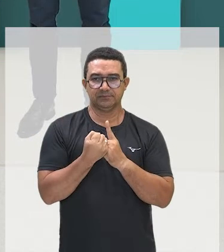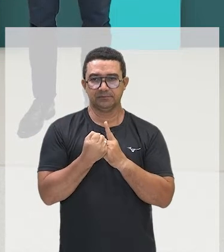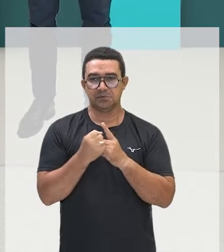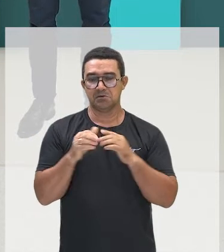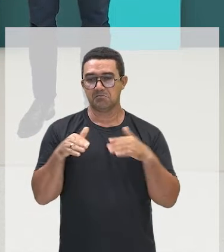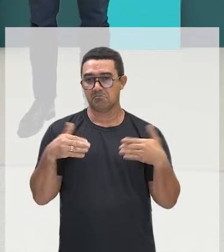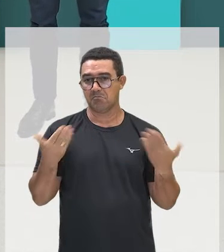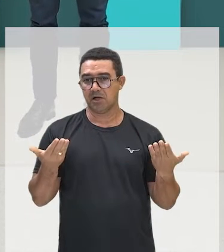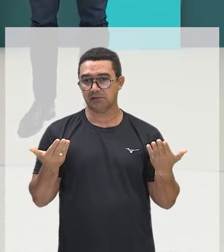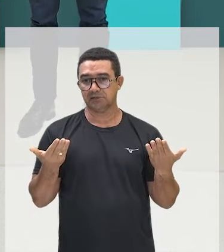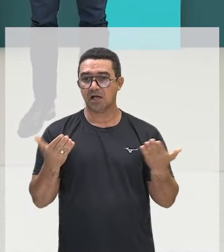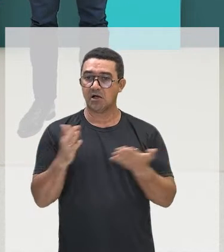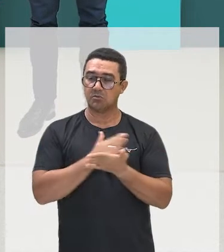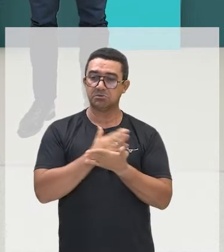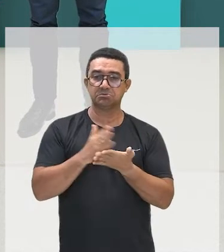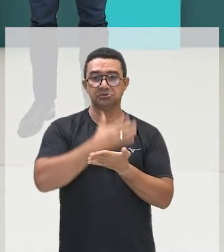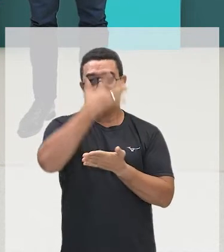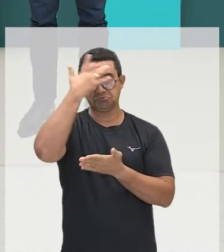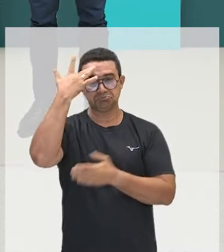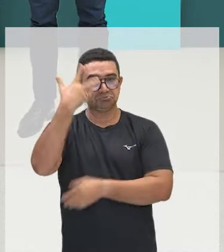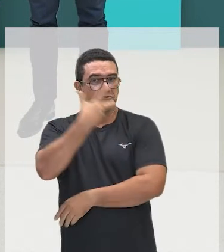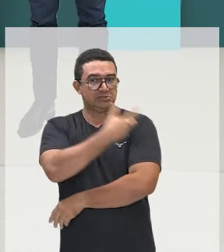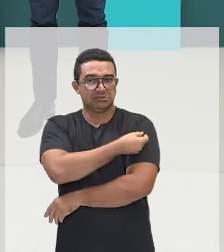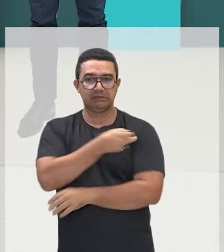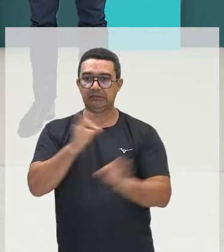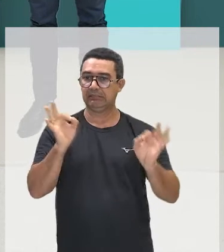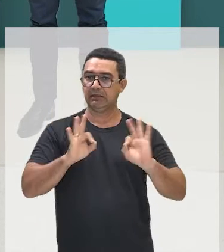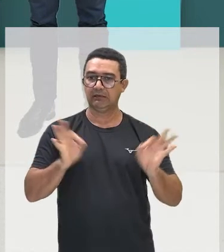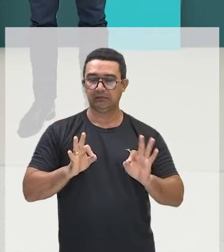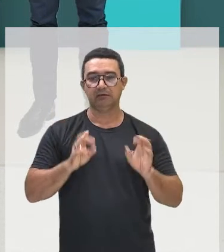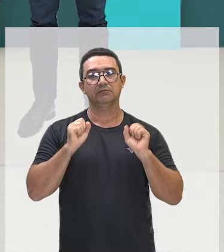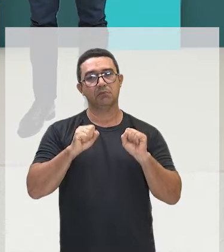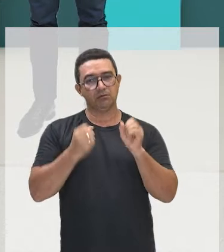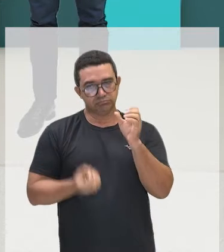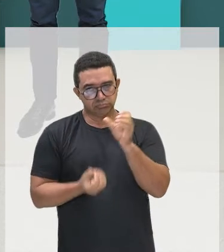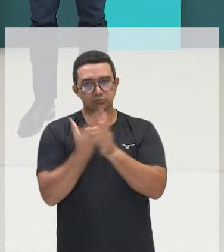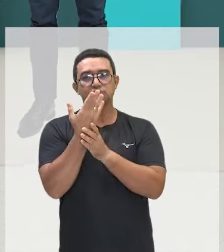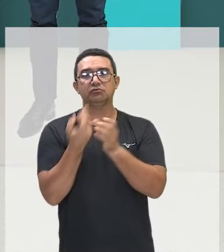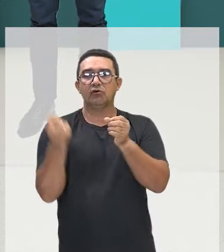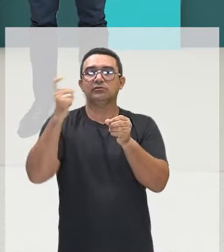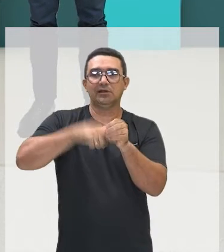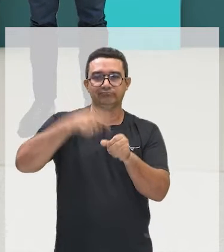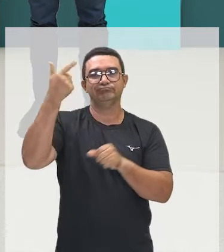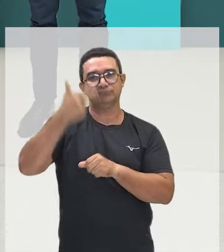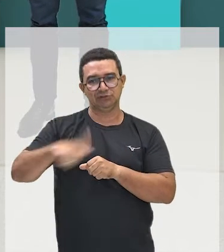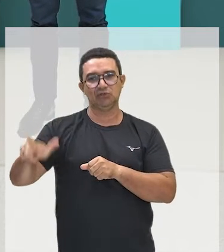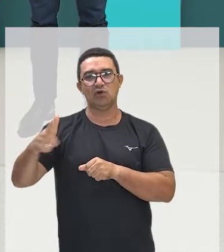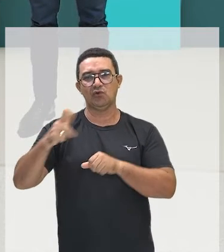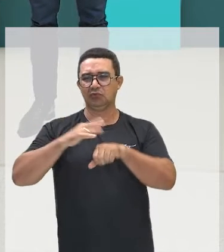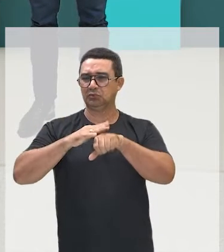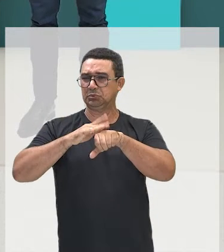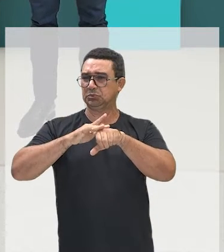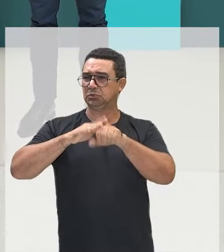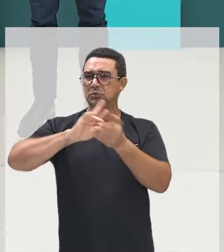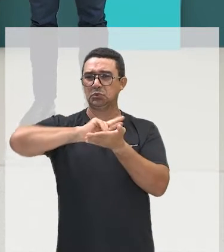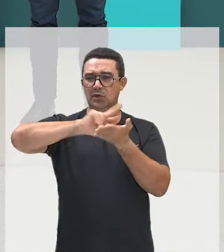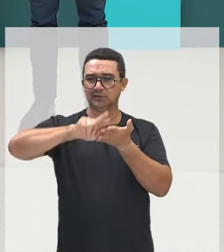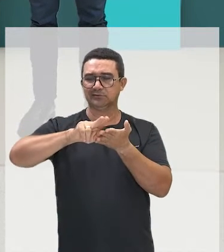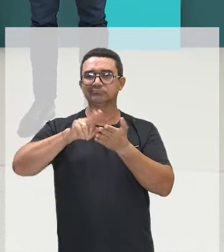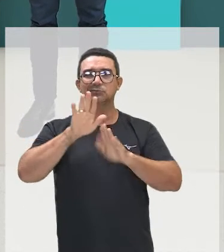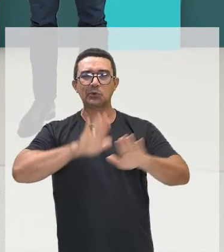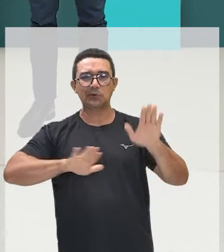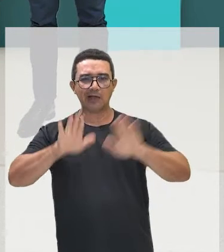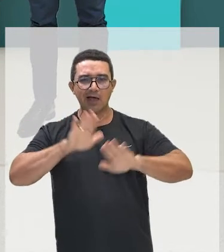ter esses problemas, tá bom? Então, cuidado com as fake news, né? Já sabemos que as fake news, elas normalmente começam com um título